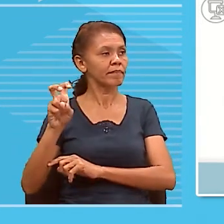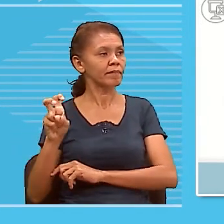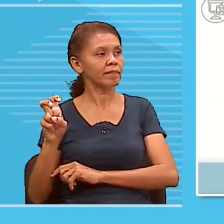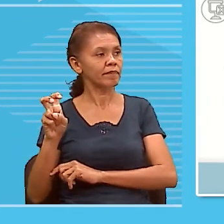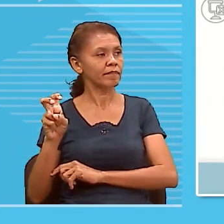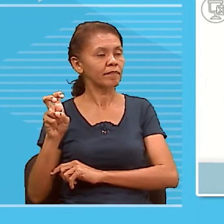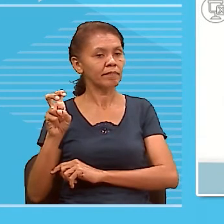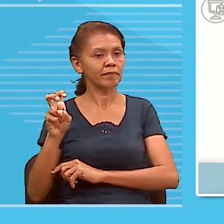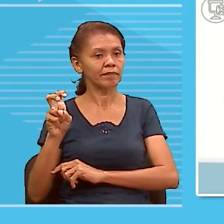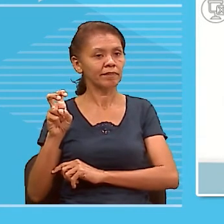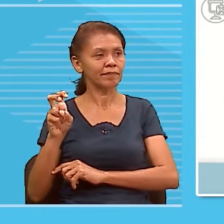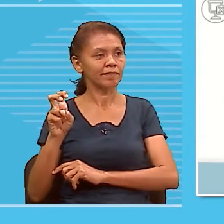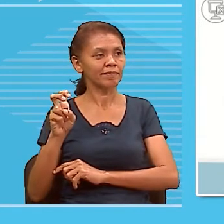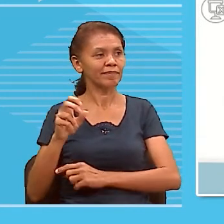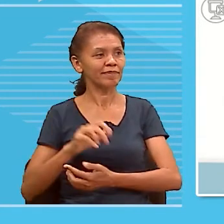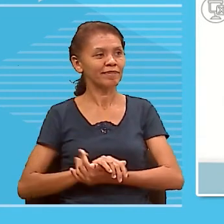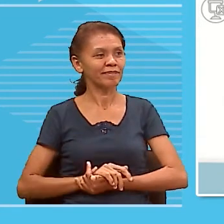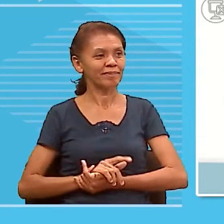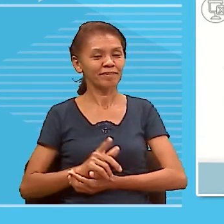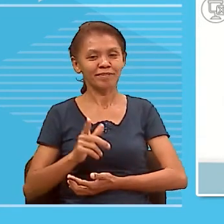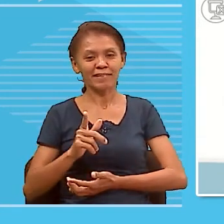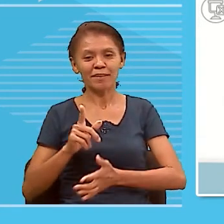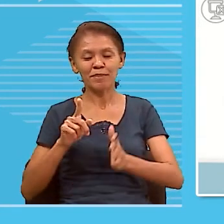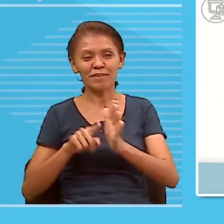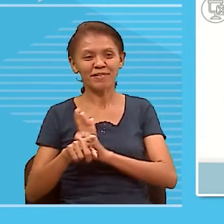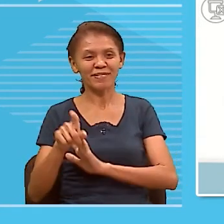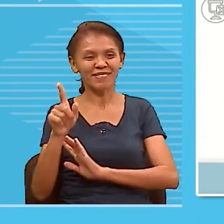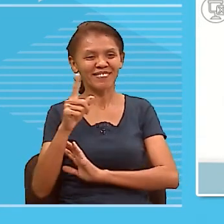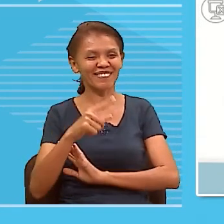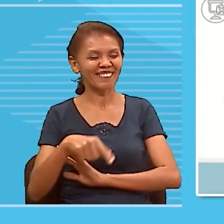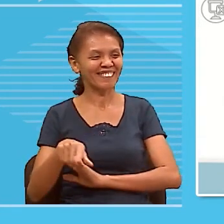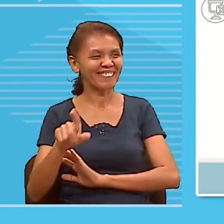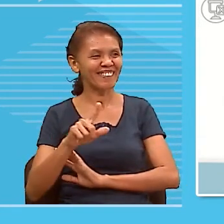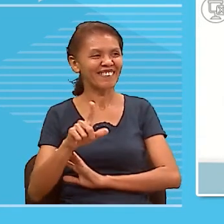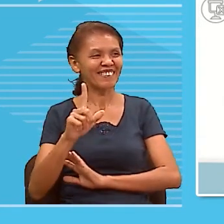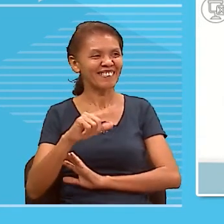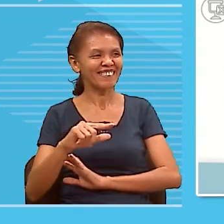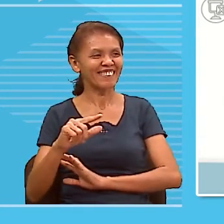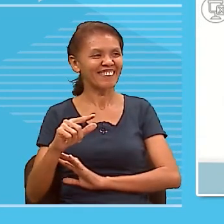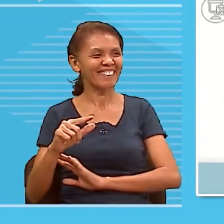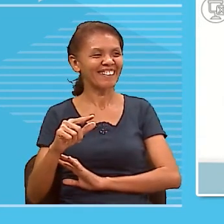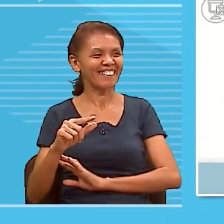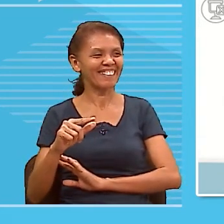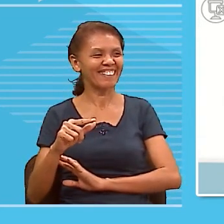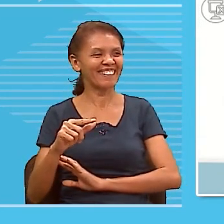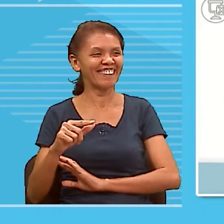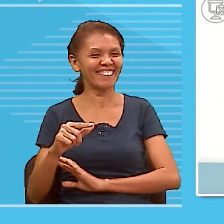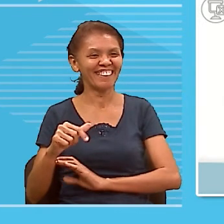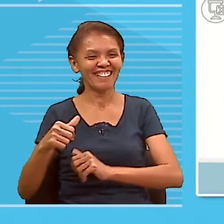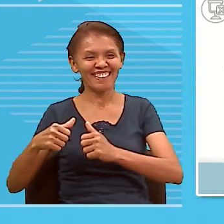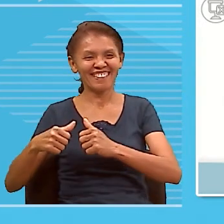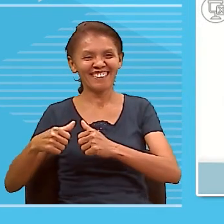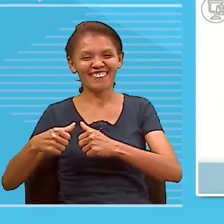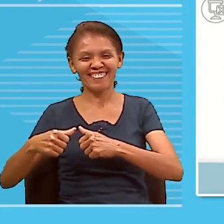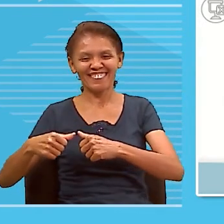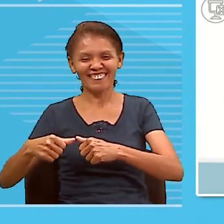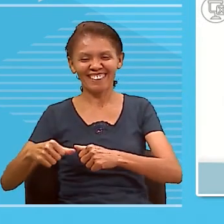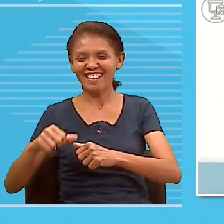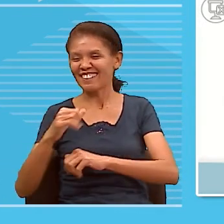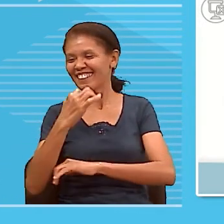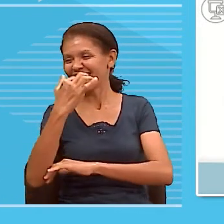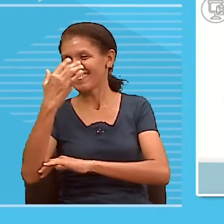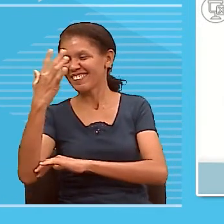no interior no mato assim só ouvindo aquele aquele